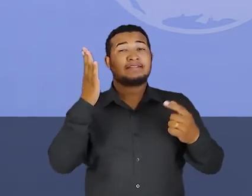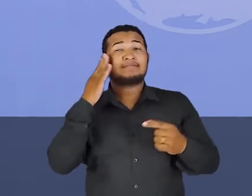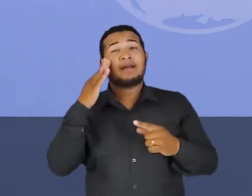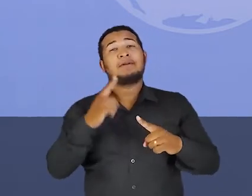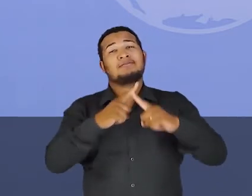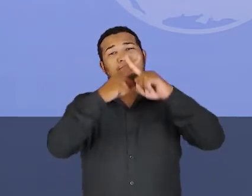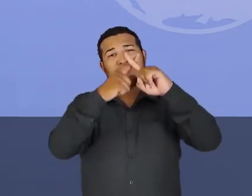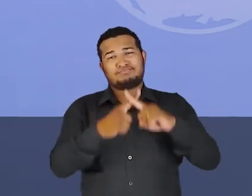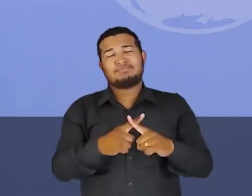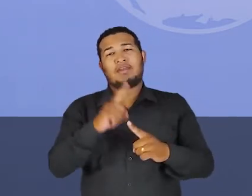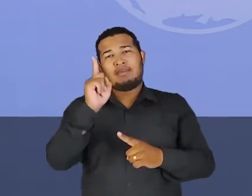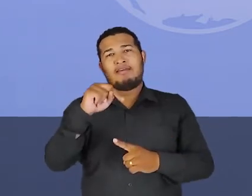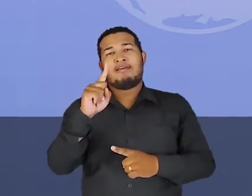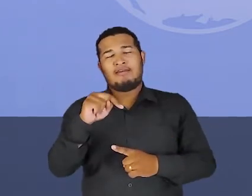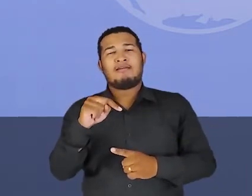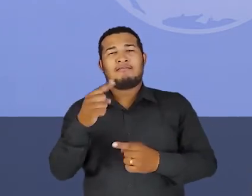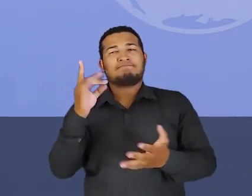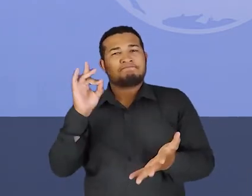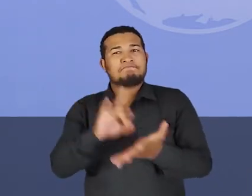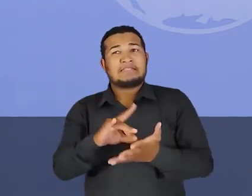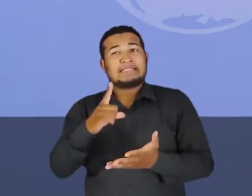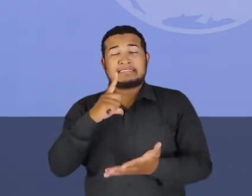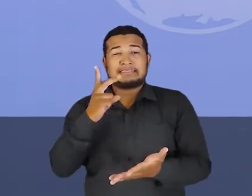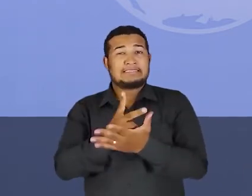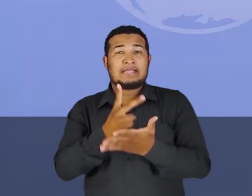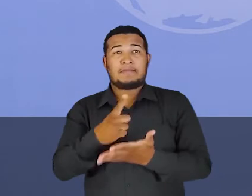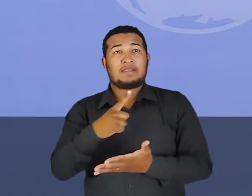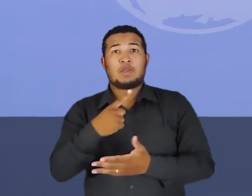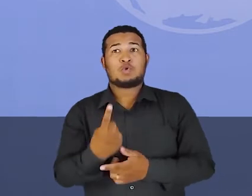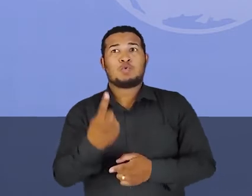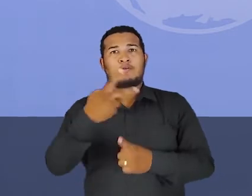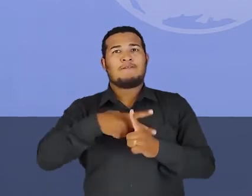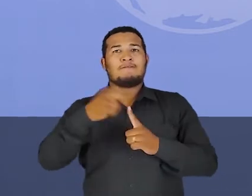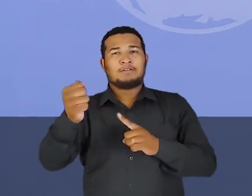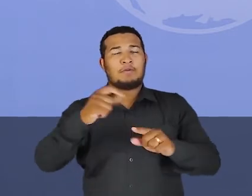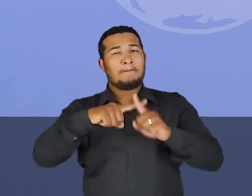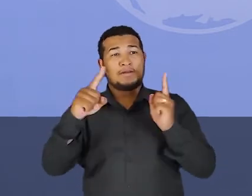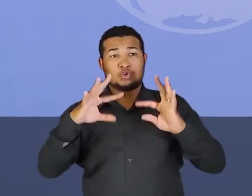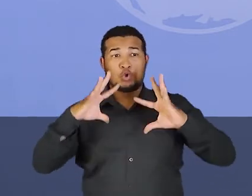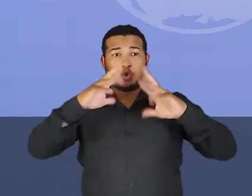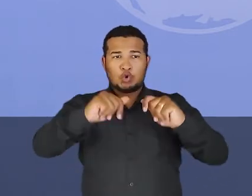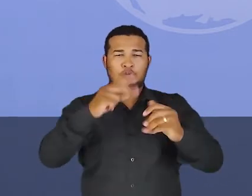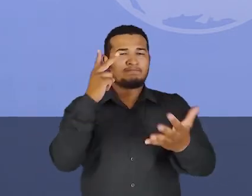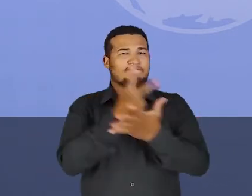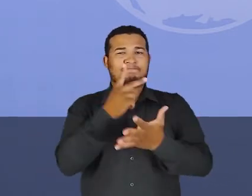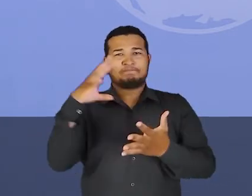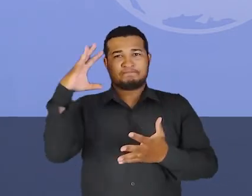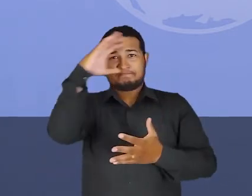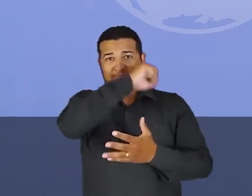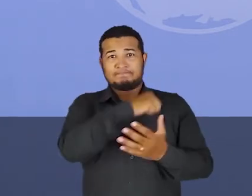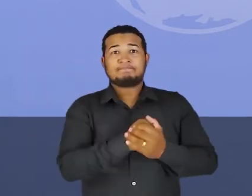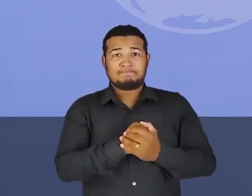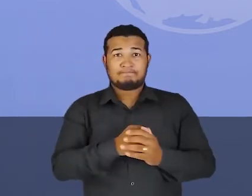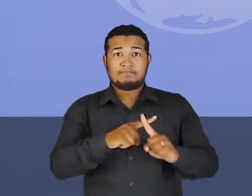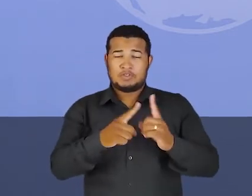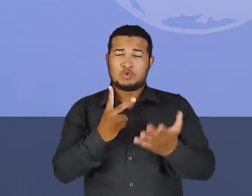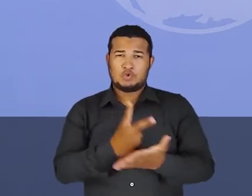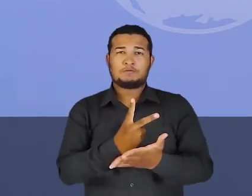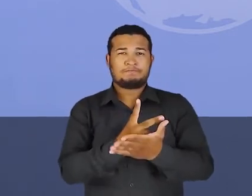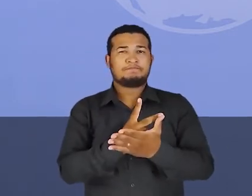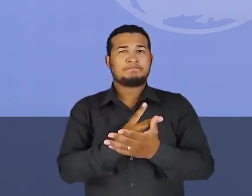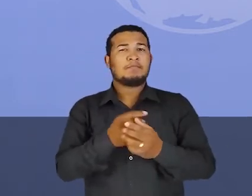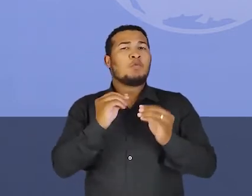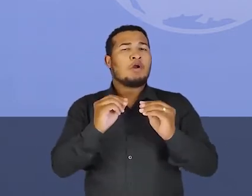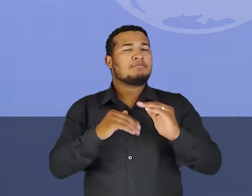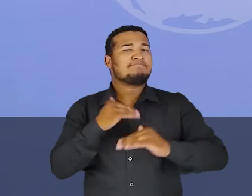competição em si, ela vai sair um vencedor, mas muito aprendizado em cada competição. Mas vamos continuar acompanhando aqui para a